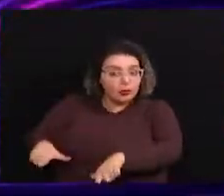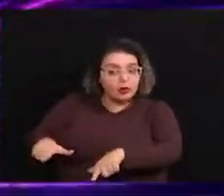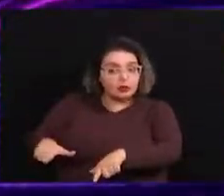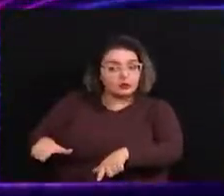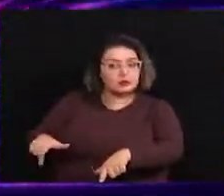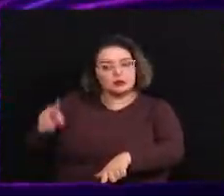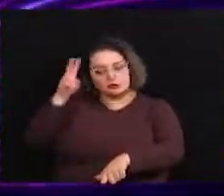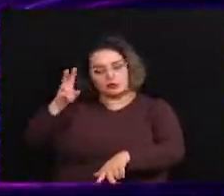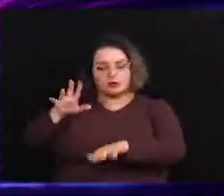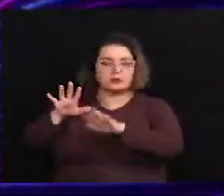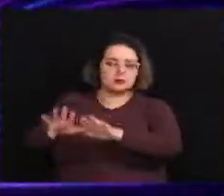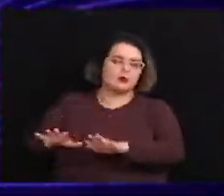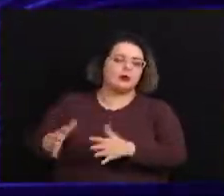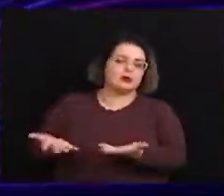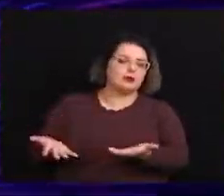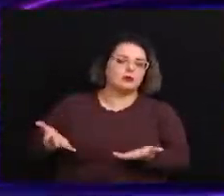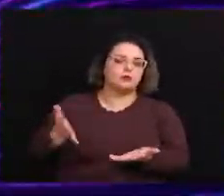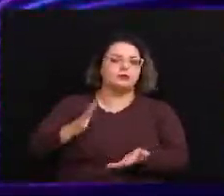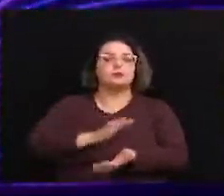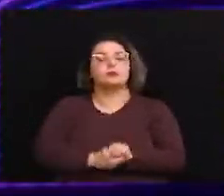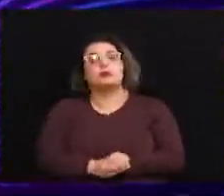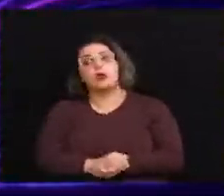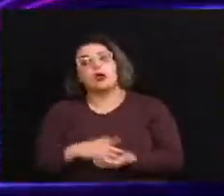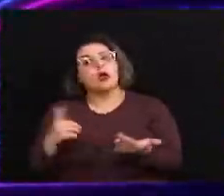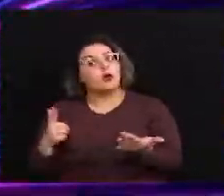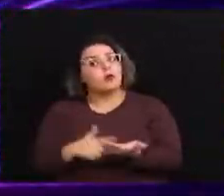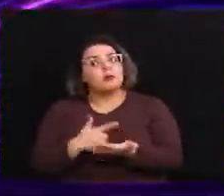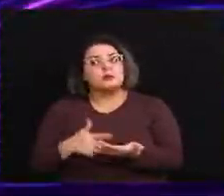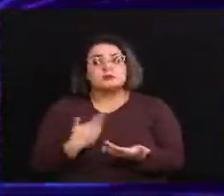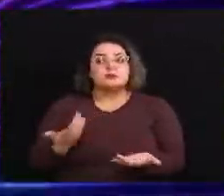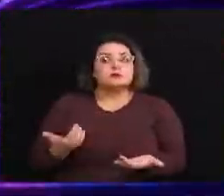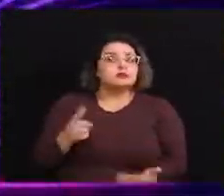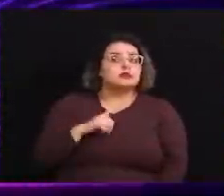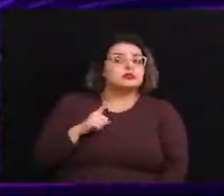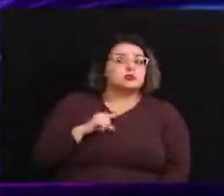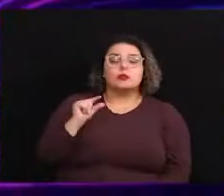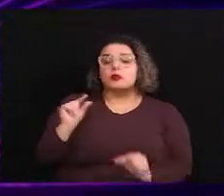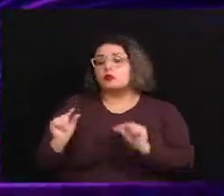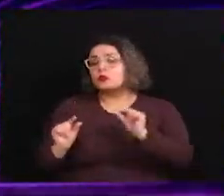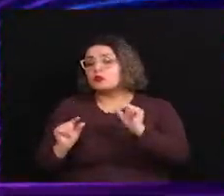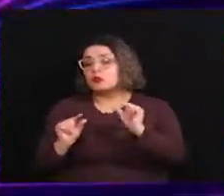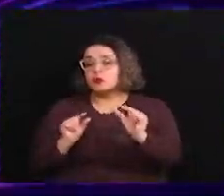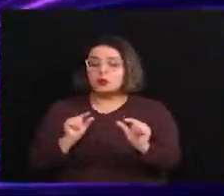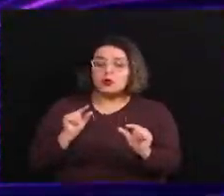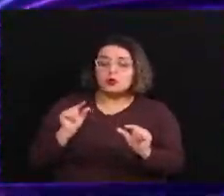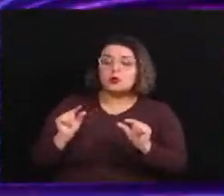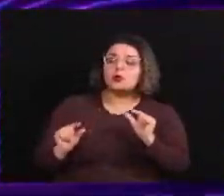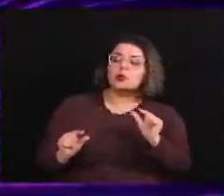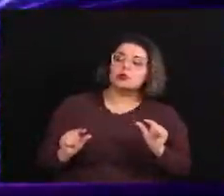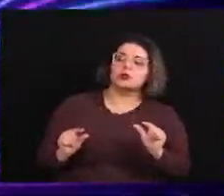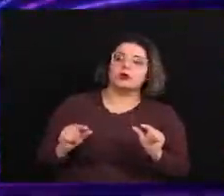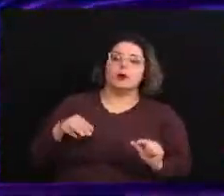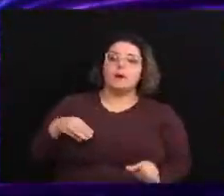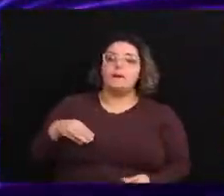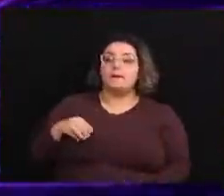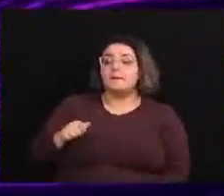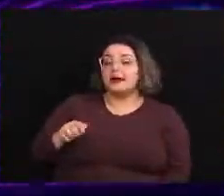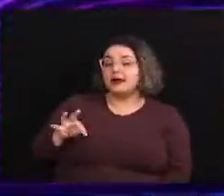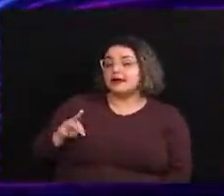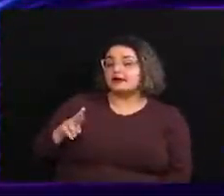dela dentro daquela história, sabe? É um livro que tem um pouco dessa questão